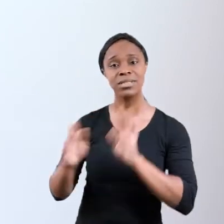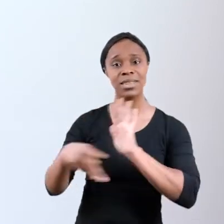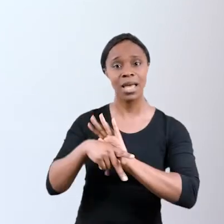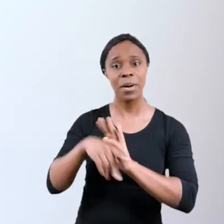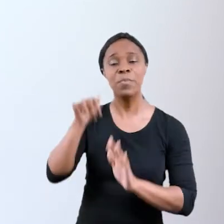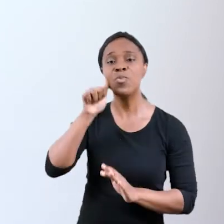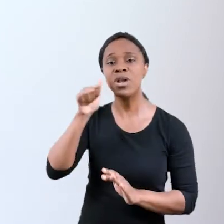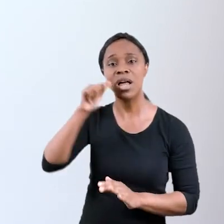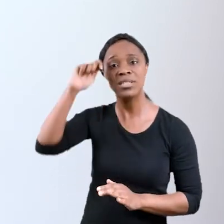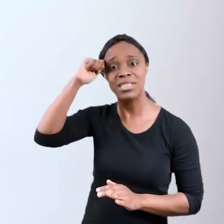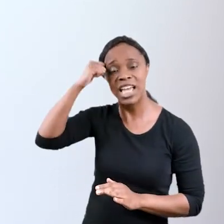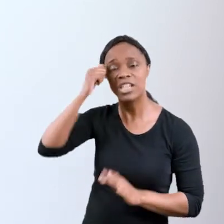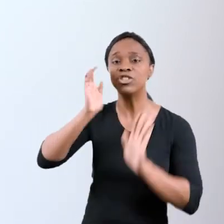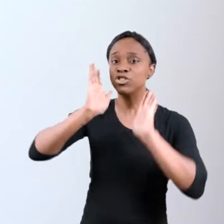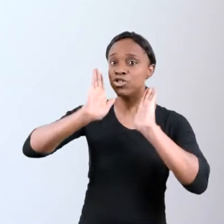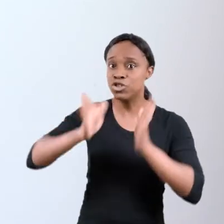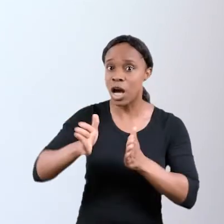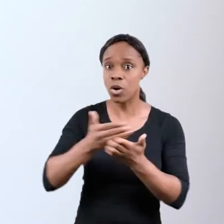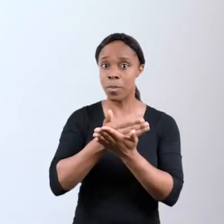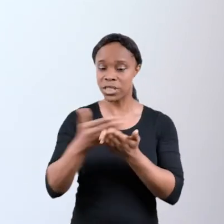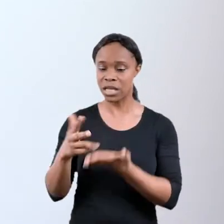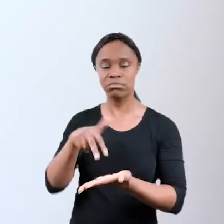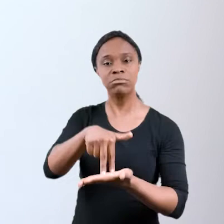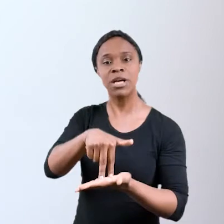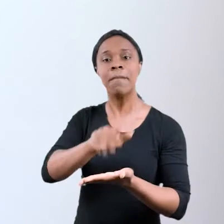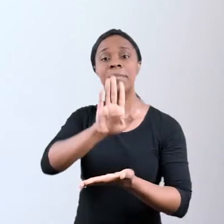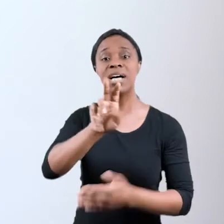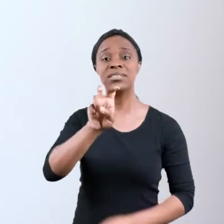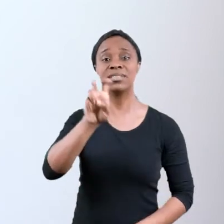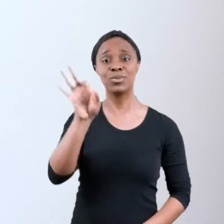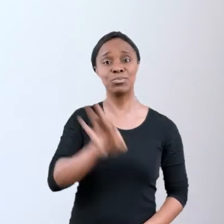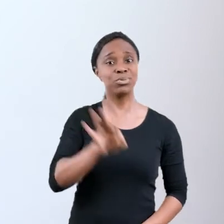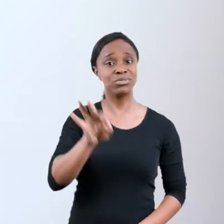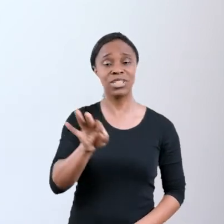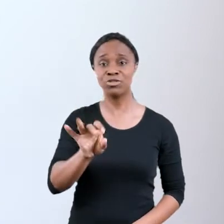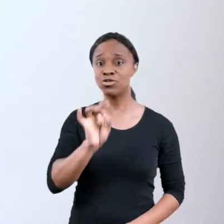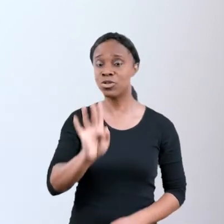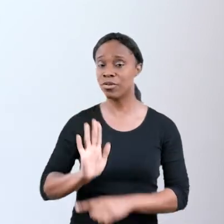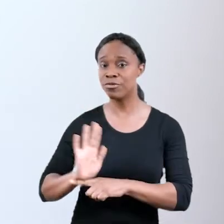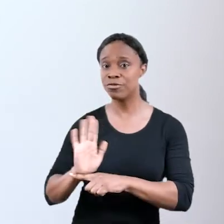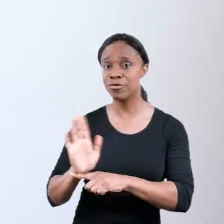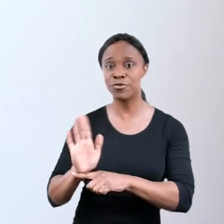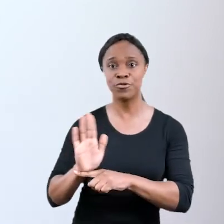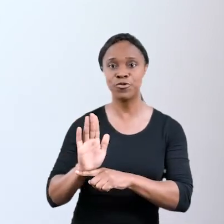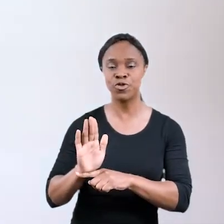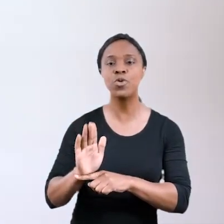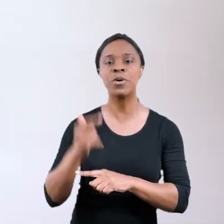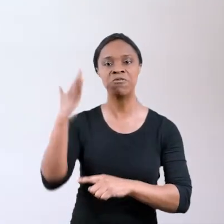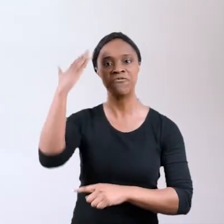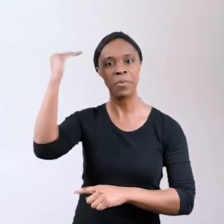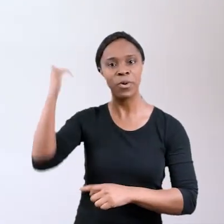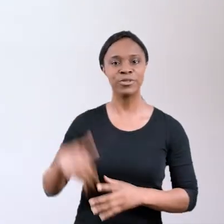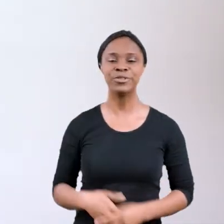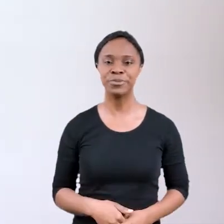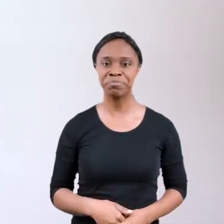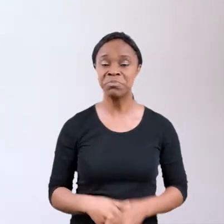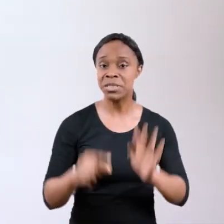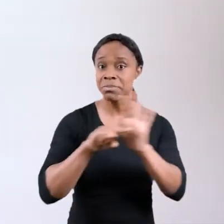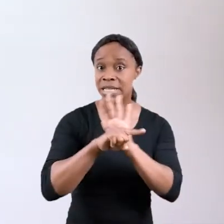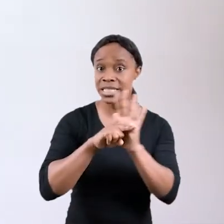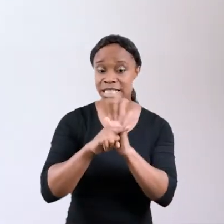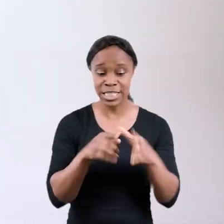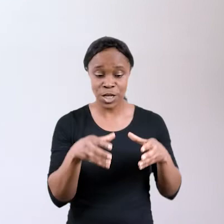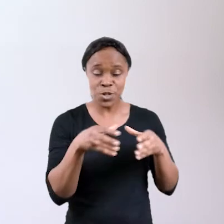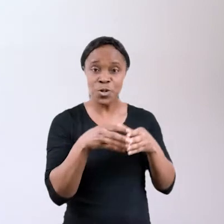mulheres negras foram protagonistas em apenas 5% dos filmes de maior bilheteria. Segundo pesquisa do Grupo